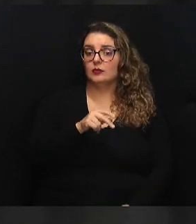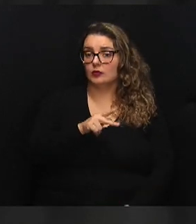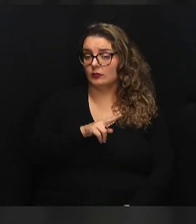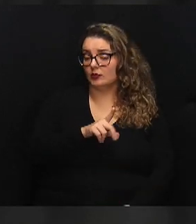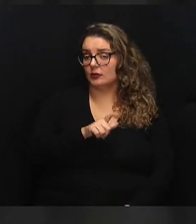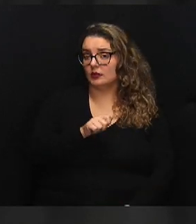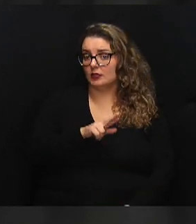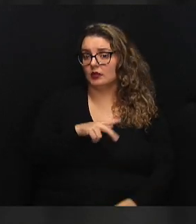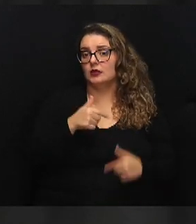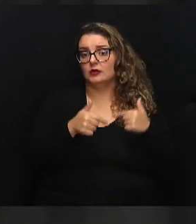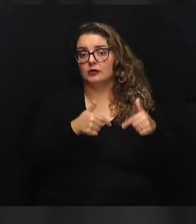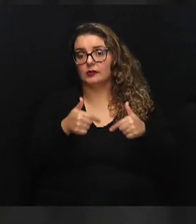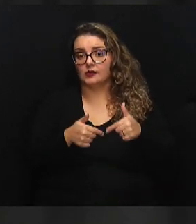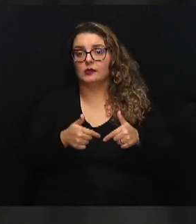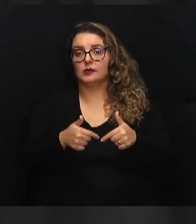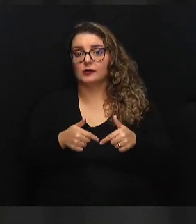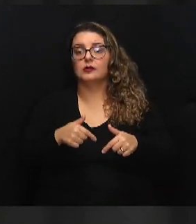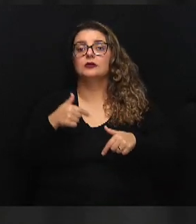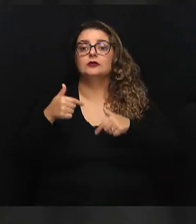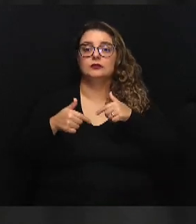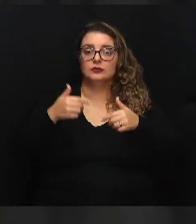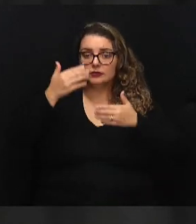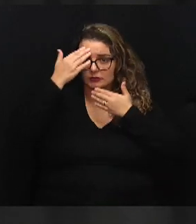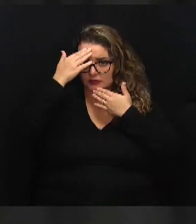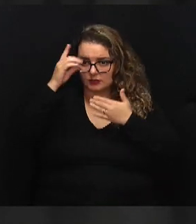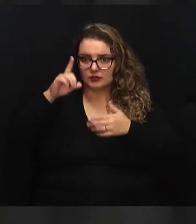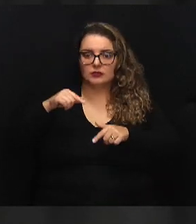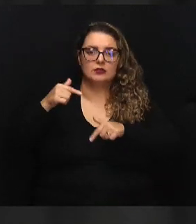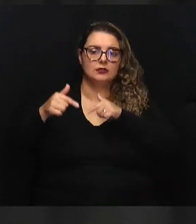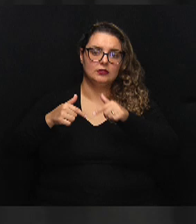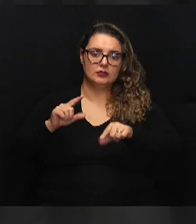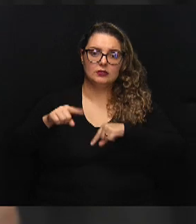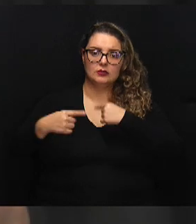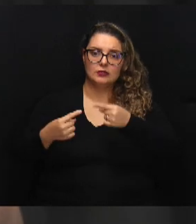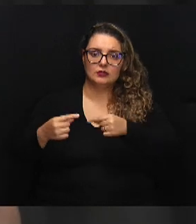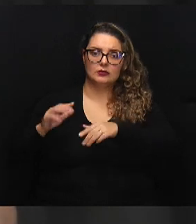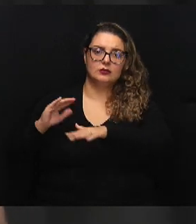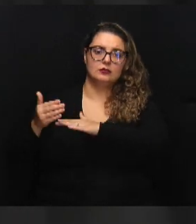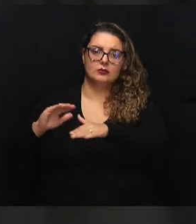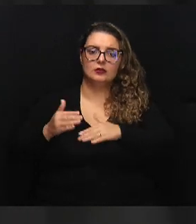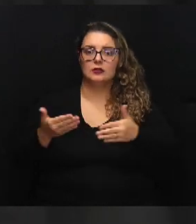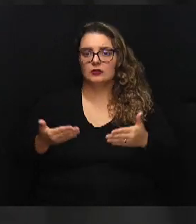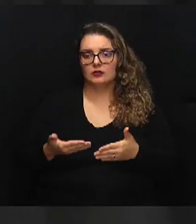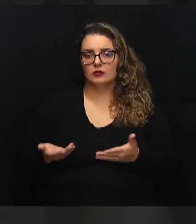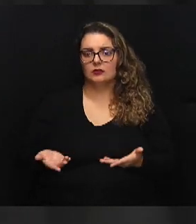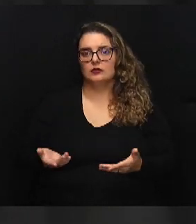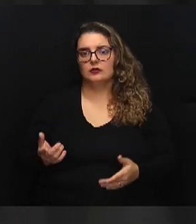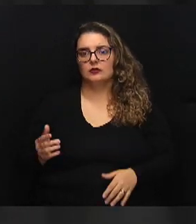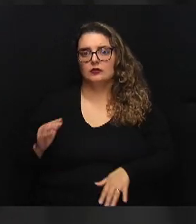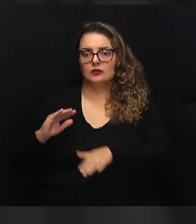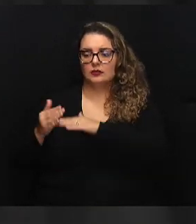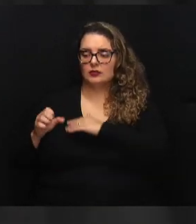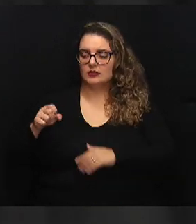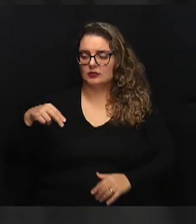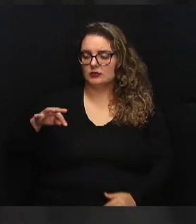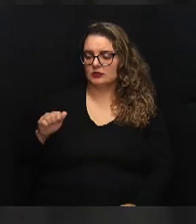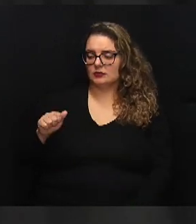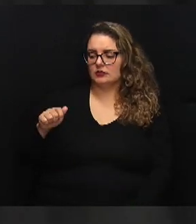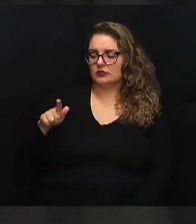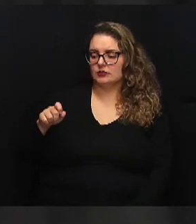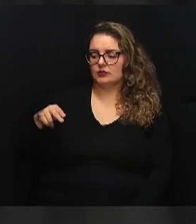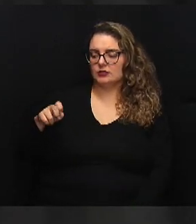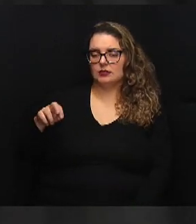ter trabalhado, que eu trabalho muito, graças a Deus, e trabalho em outros bairros. Agora mesmo eu acabei de sair da Santa Genebra, onde eu fui